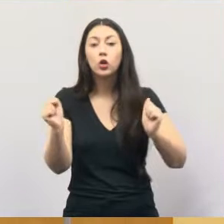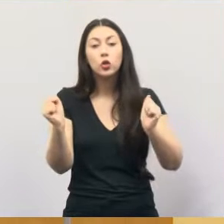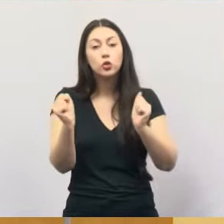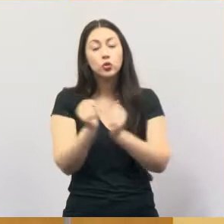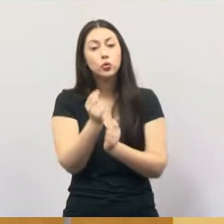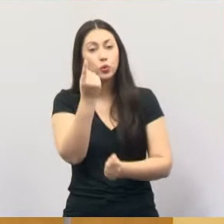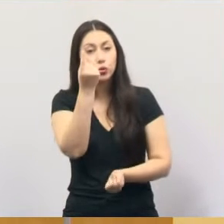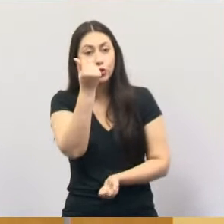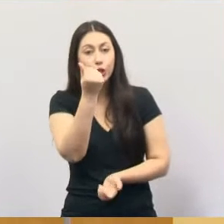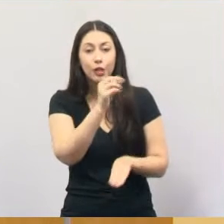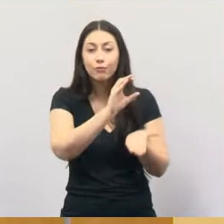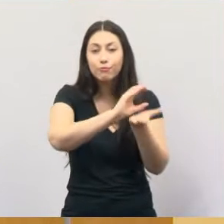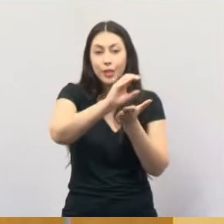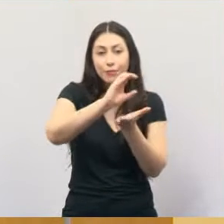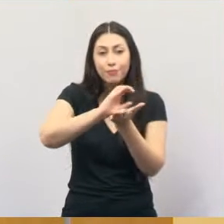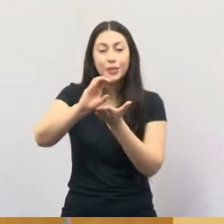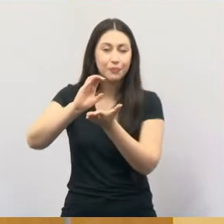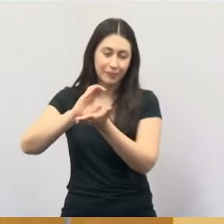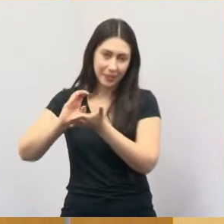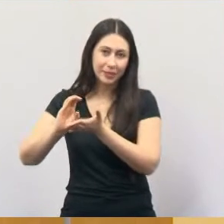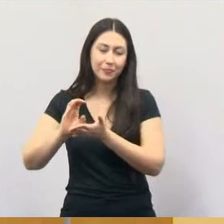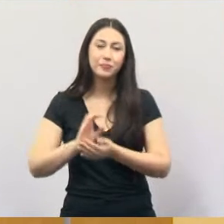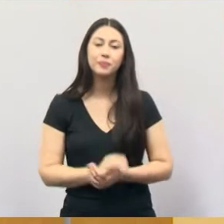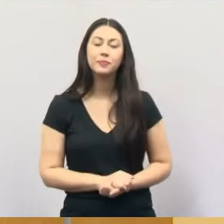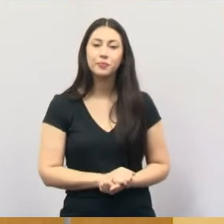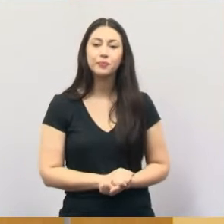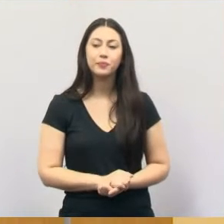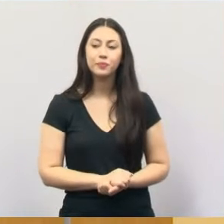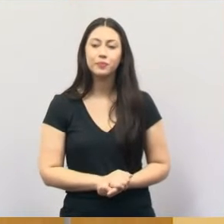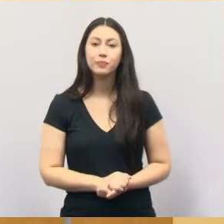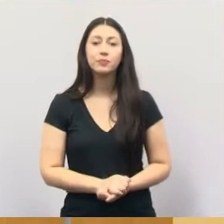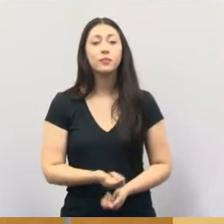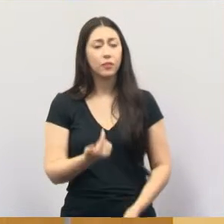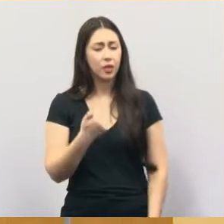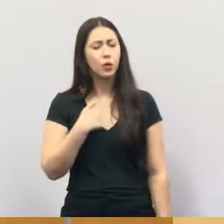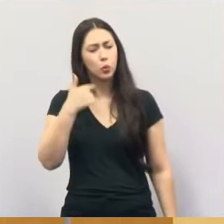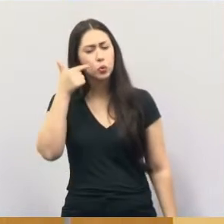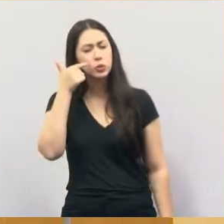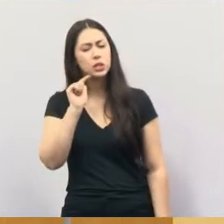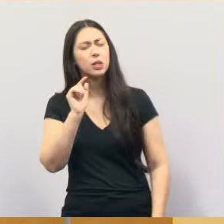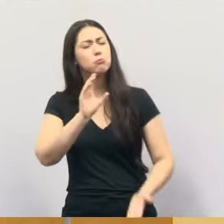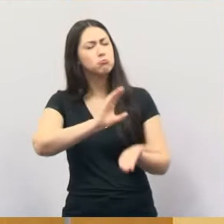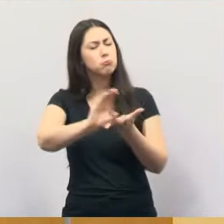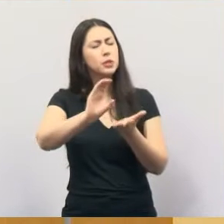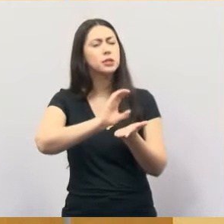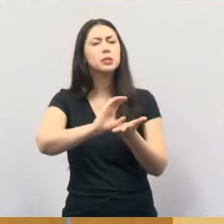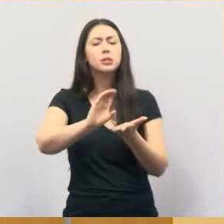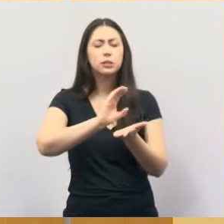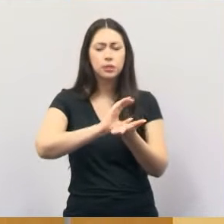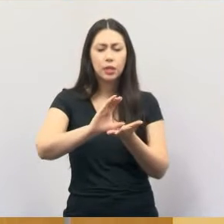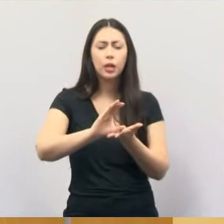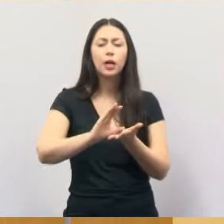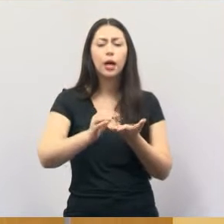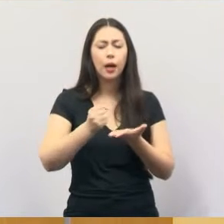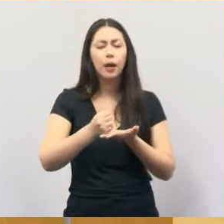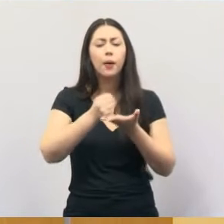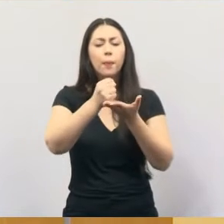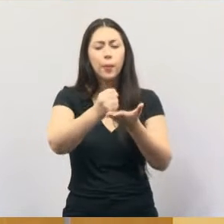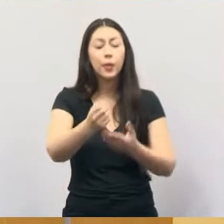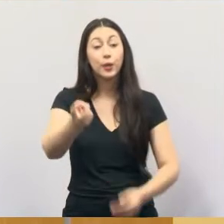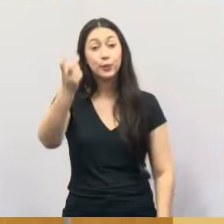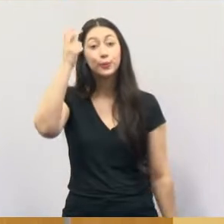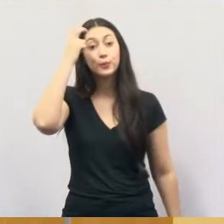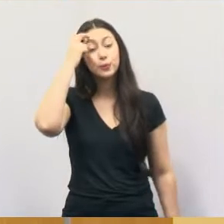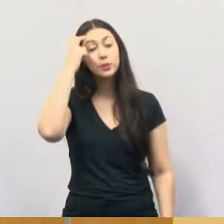das emendas parlamentares e as emendas impositivas que esse vereador conseguir trazer para a cidade, fomentar também a